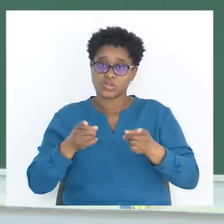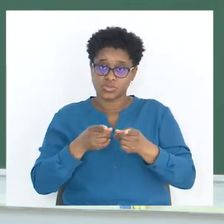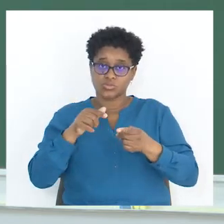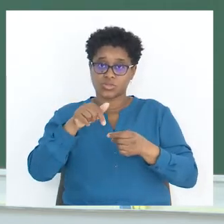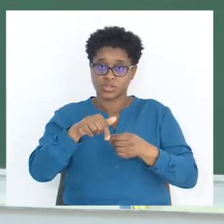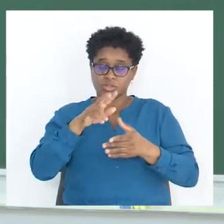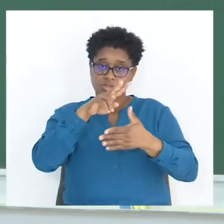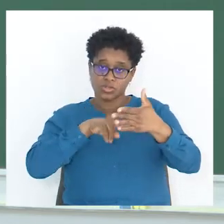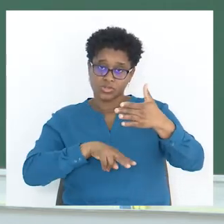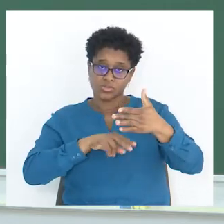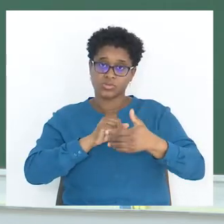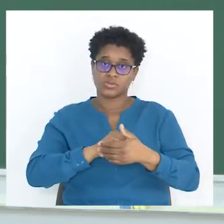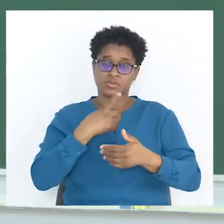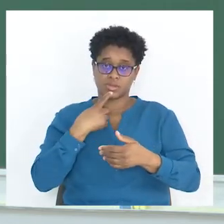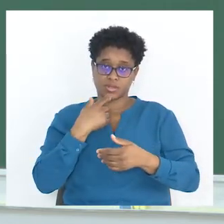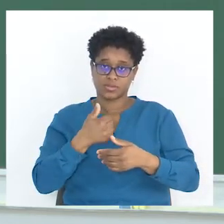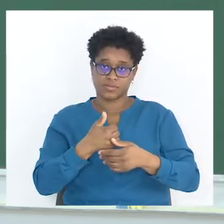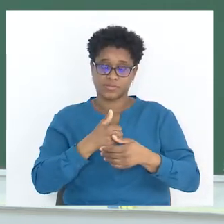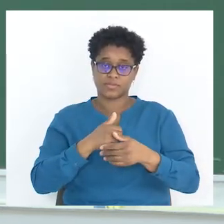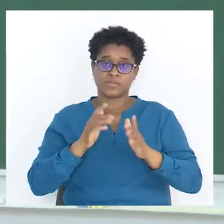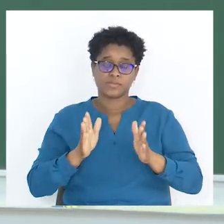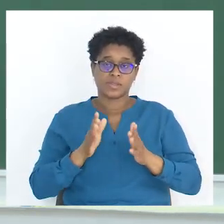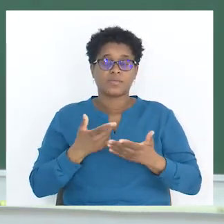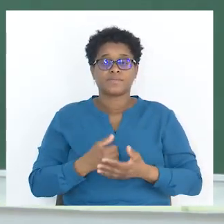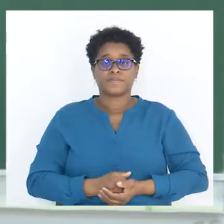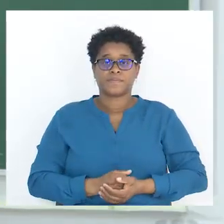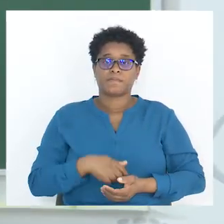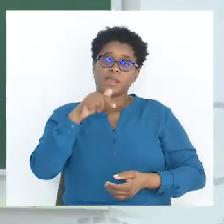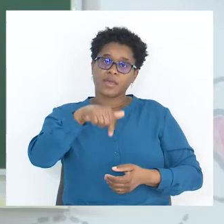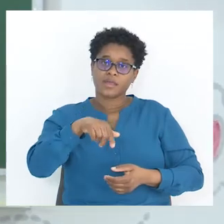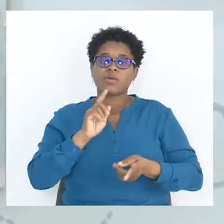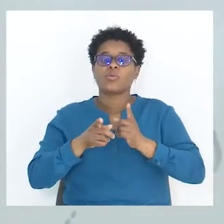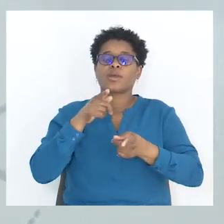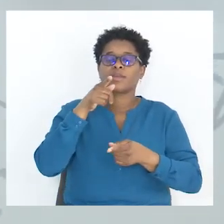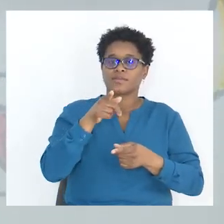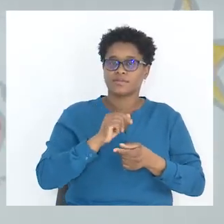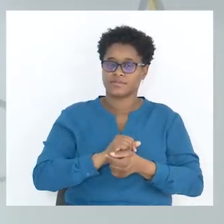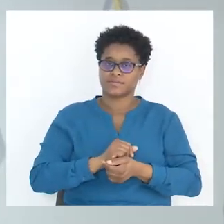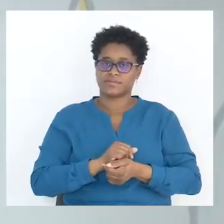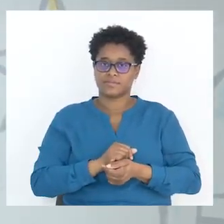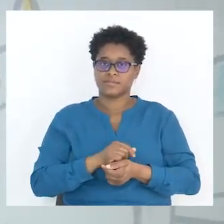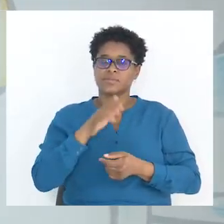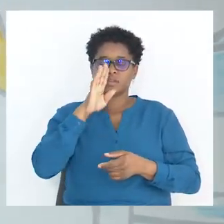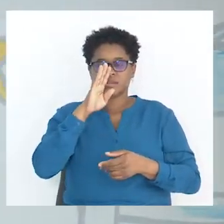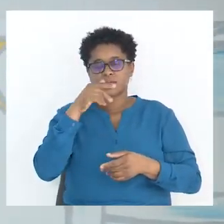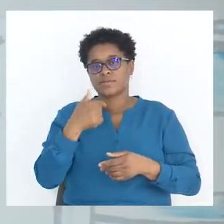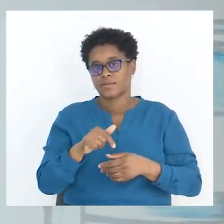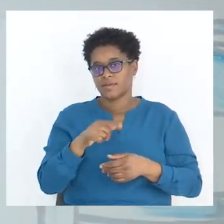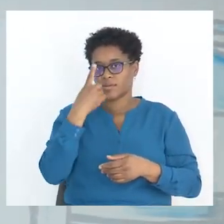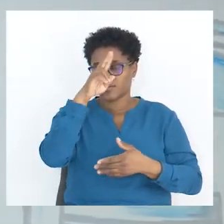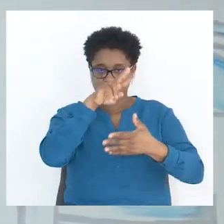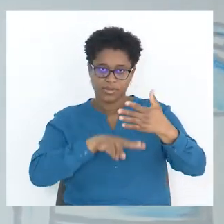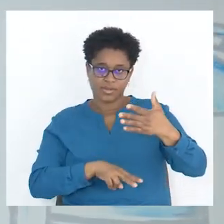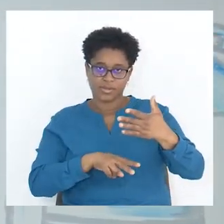resumo desse texto. Entendido? Ok, então aqui o que é que se tem?